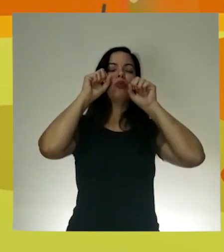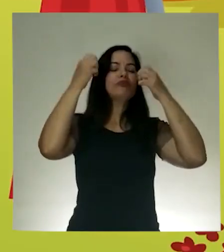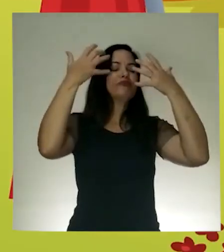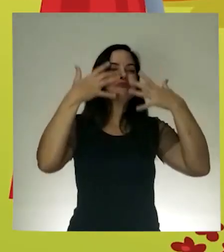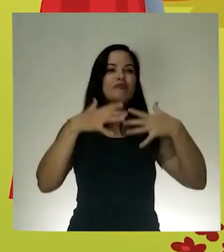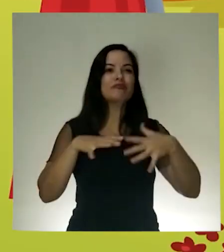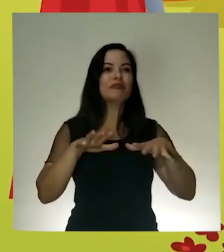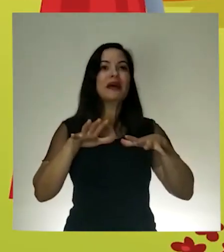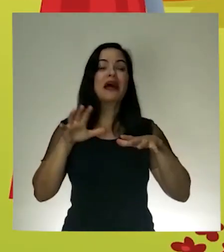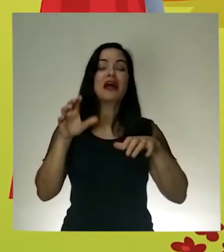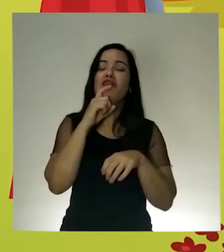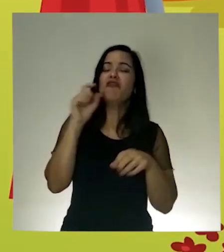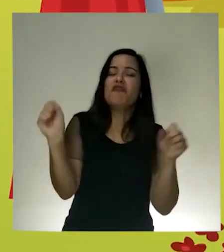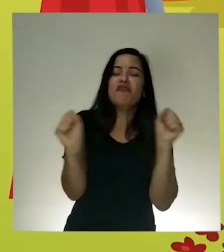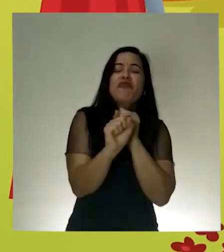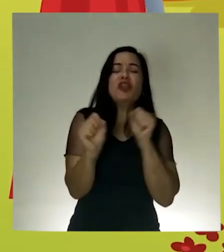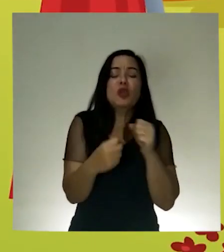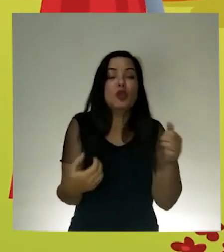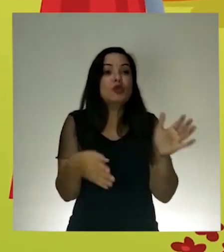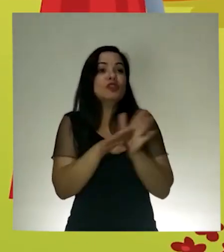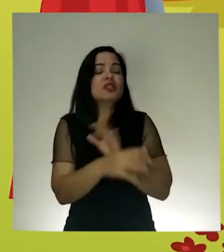ai, ai, ai, que calafrio.